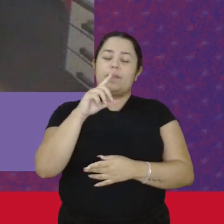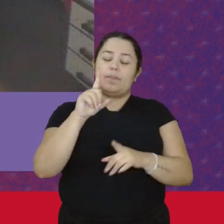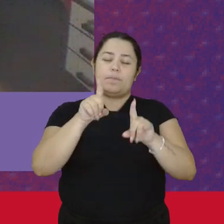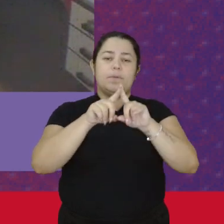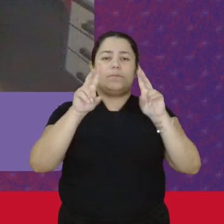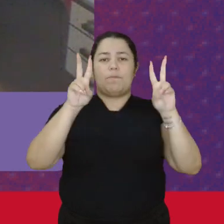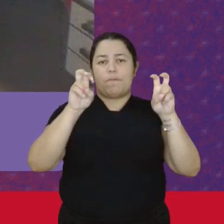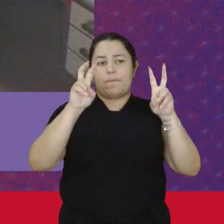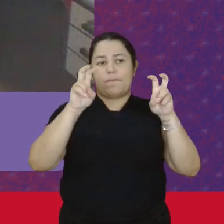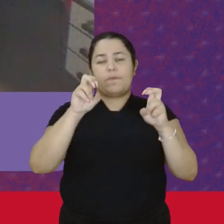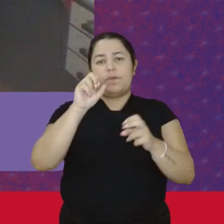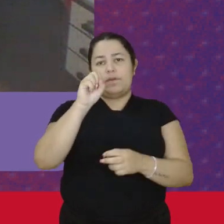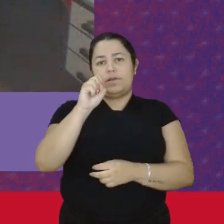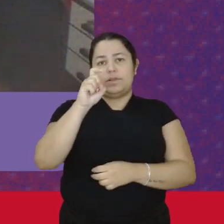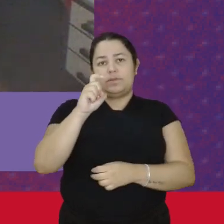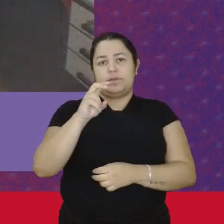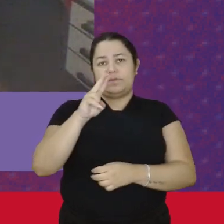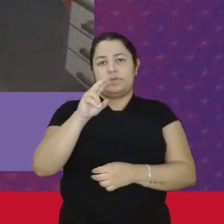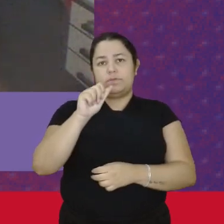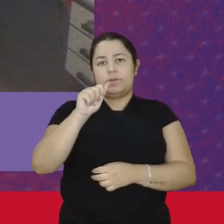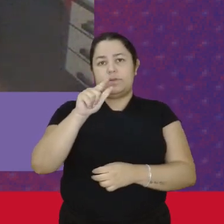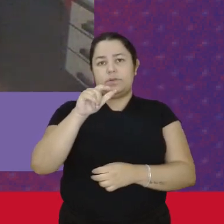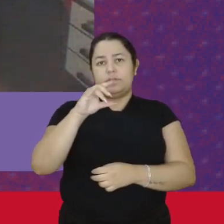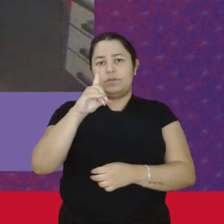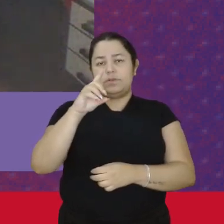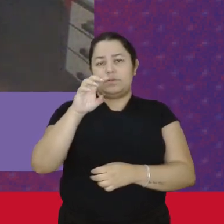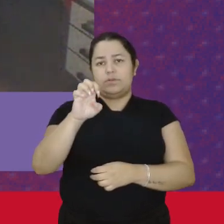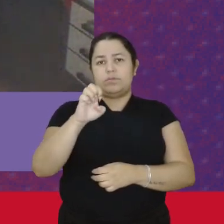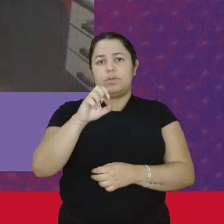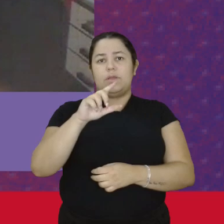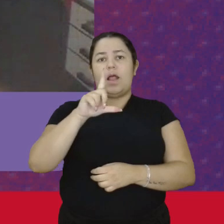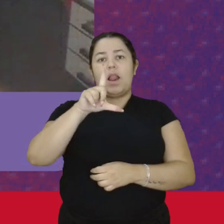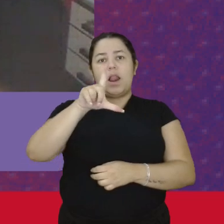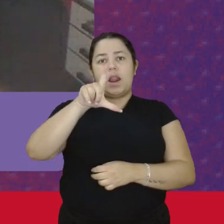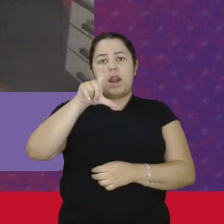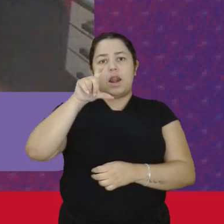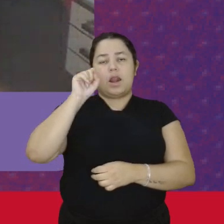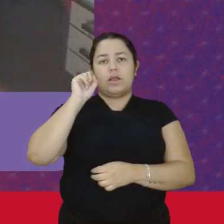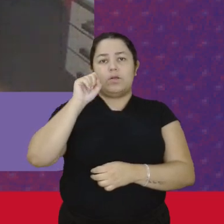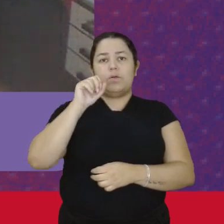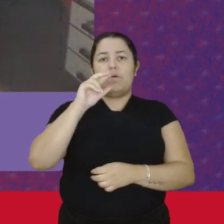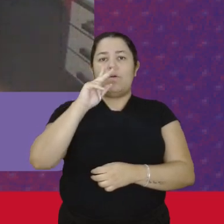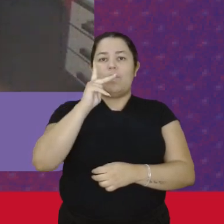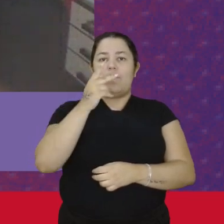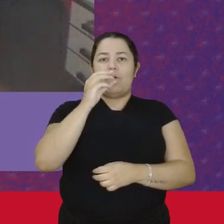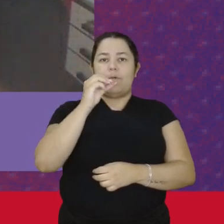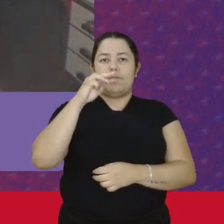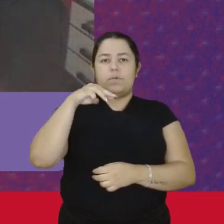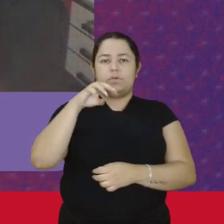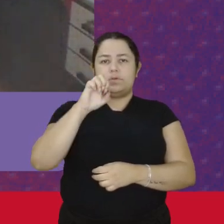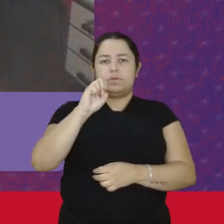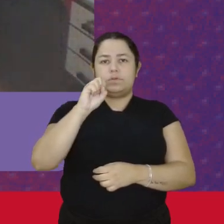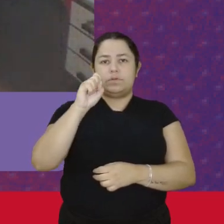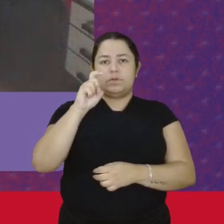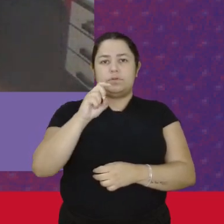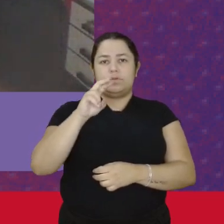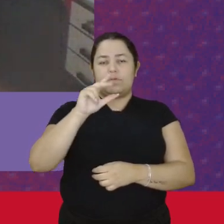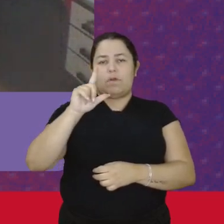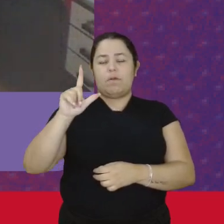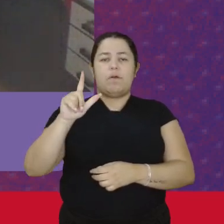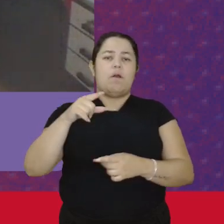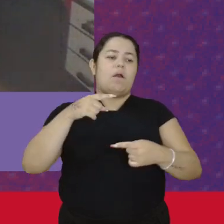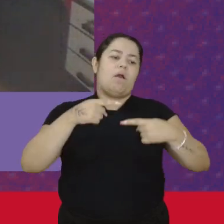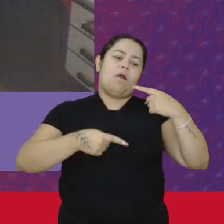sexualidade, não se falava a palavra lésbica, falava homossexual. Gente, as mulheres discutiam muito